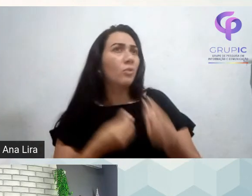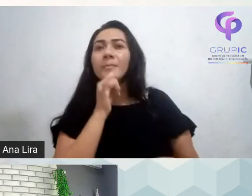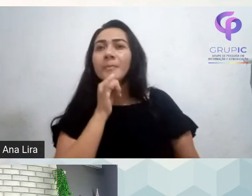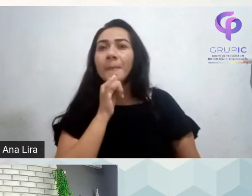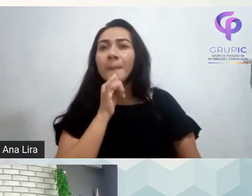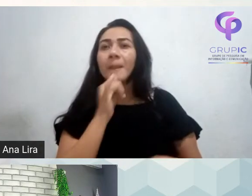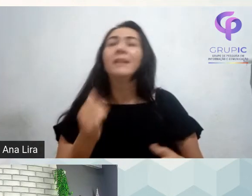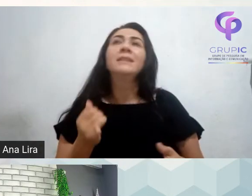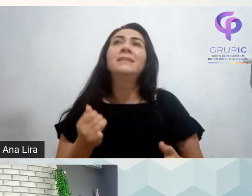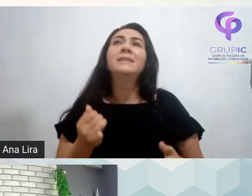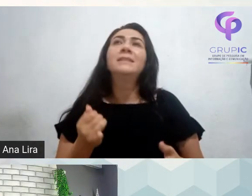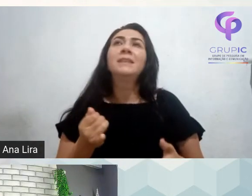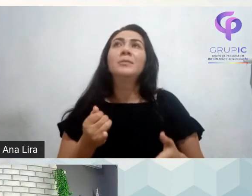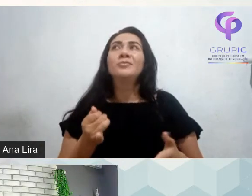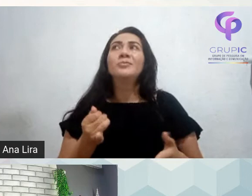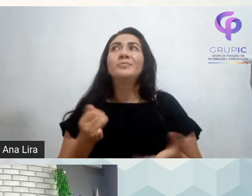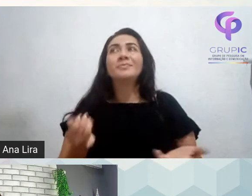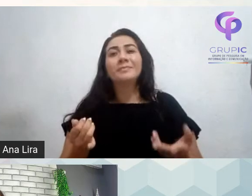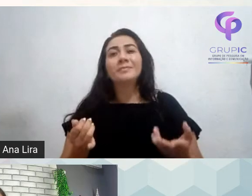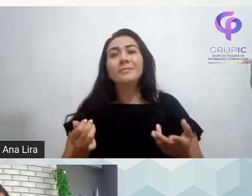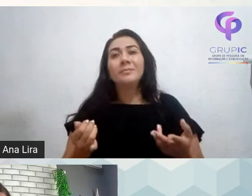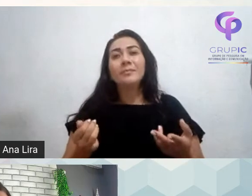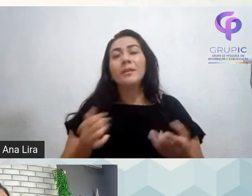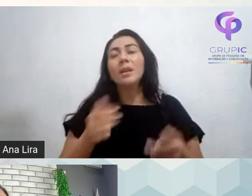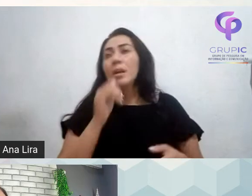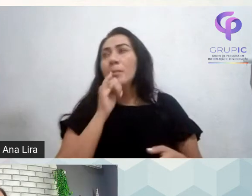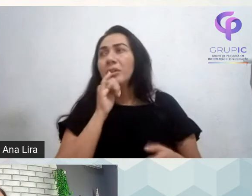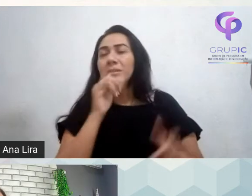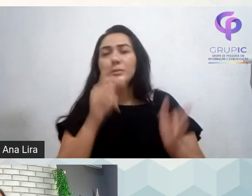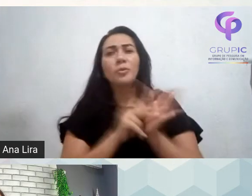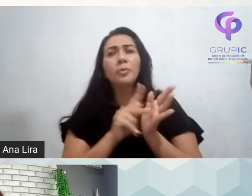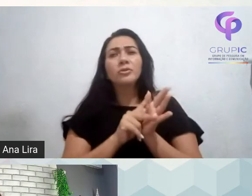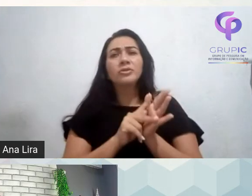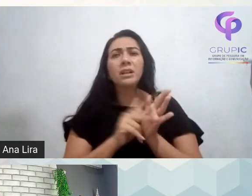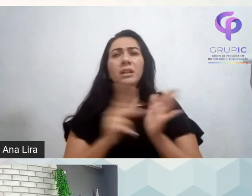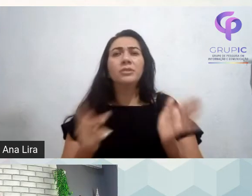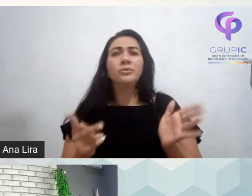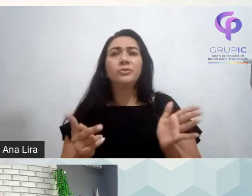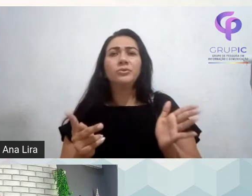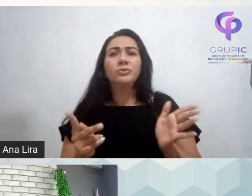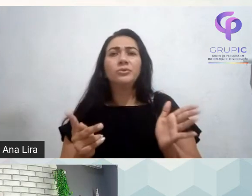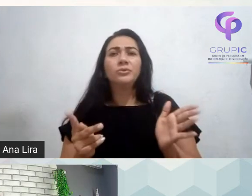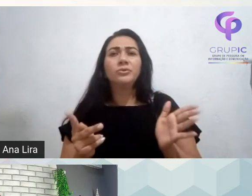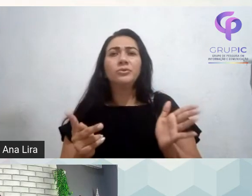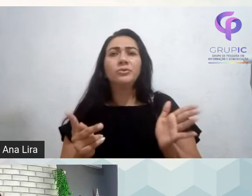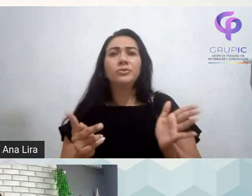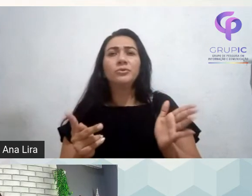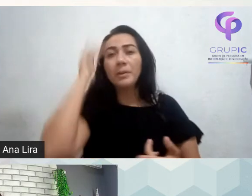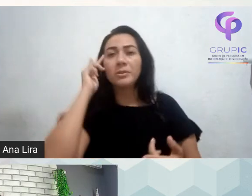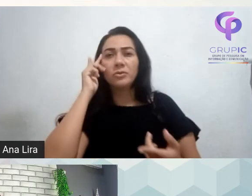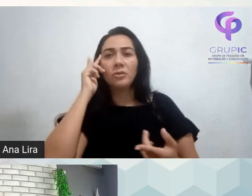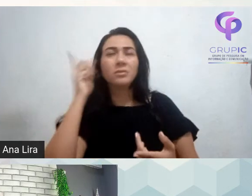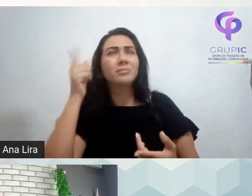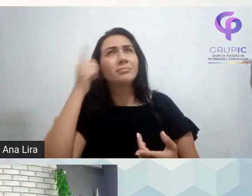contratar bibliotecário, pretendo contratar um administrador, pretendo contratar